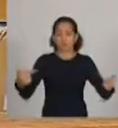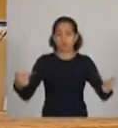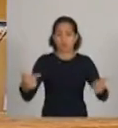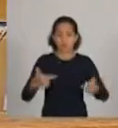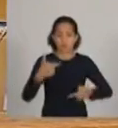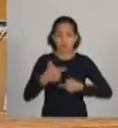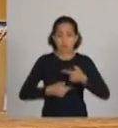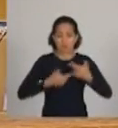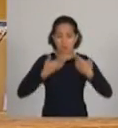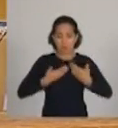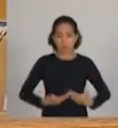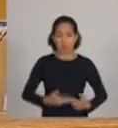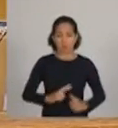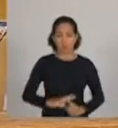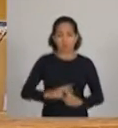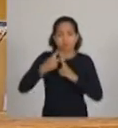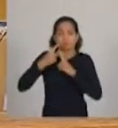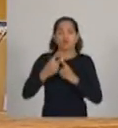sobrecarregados.